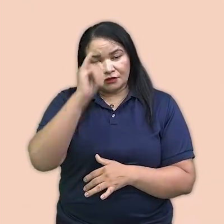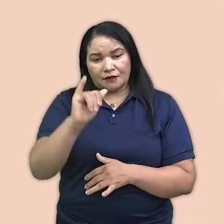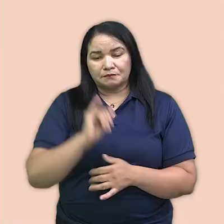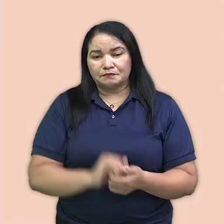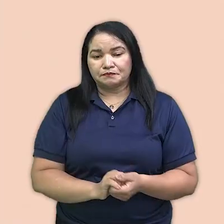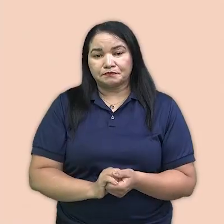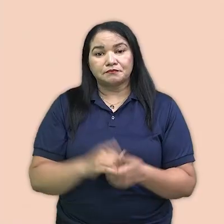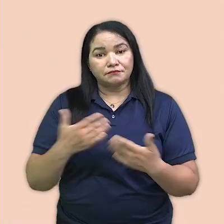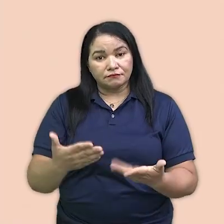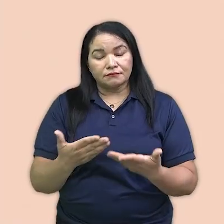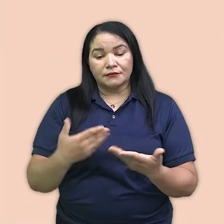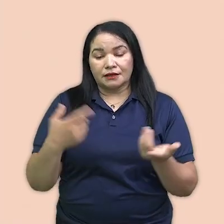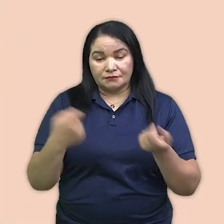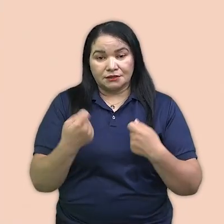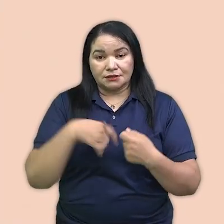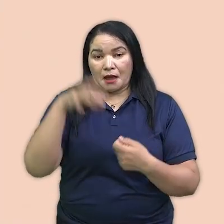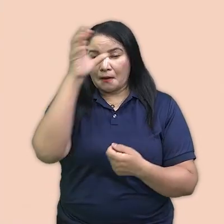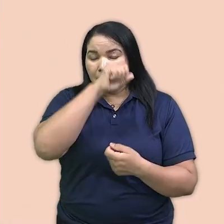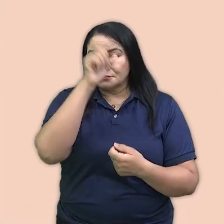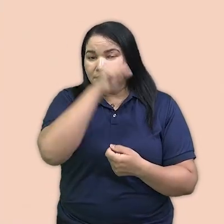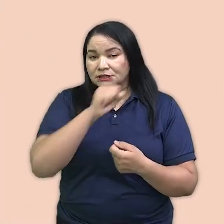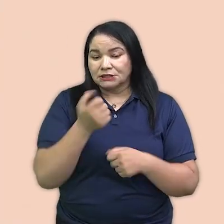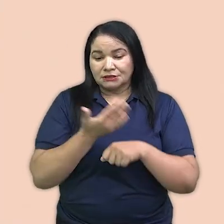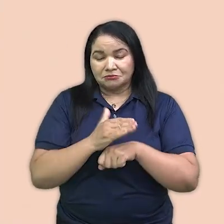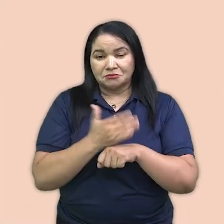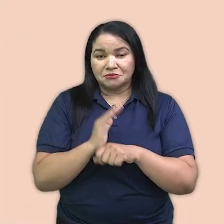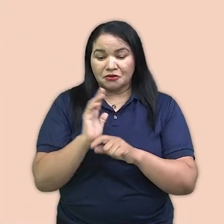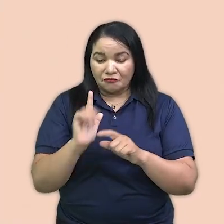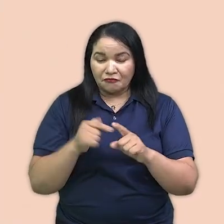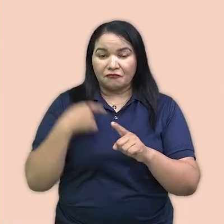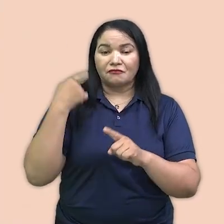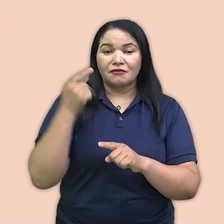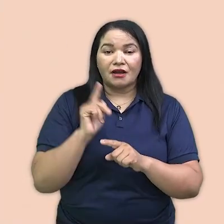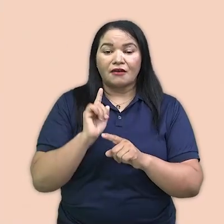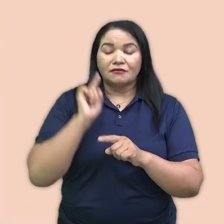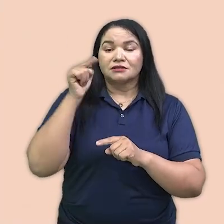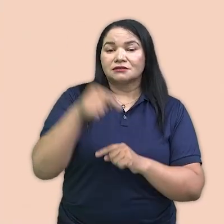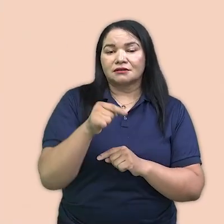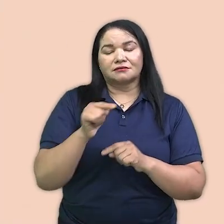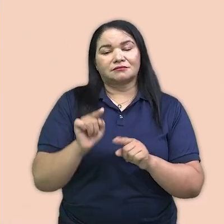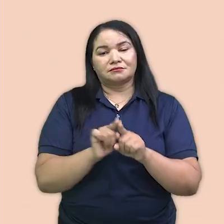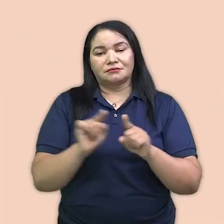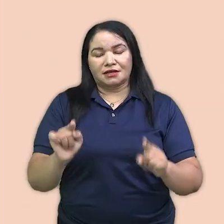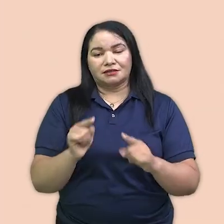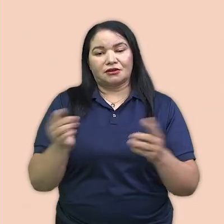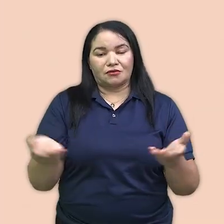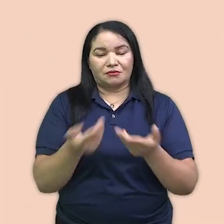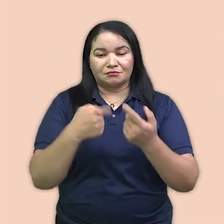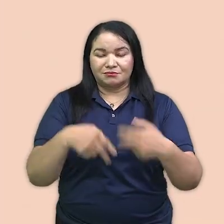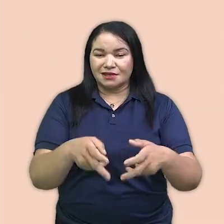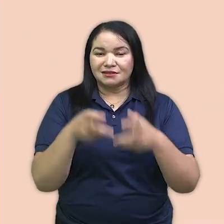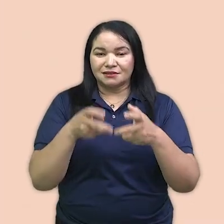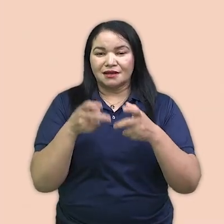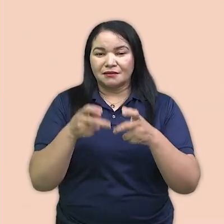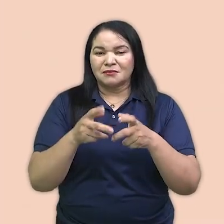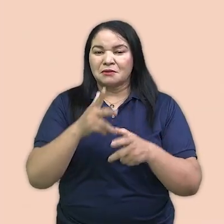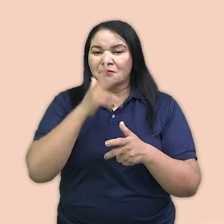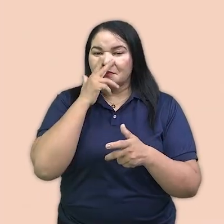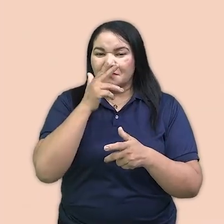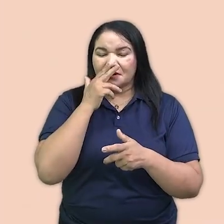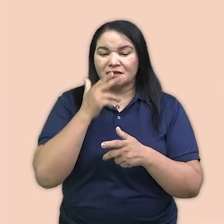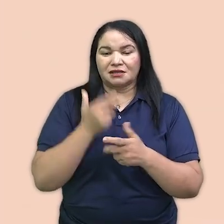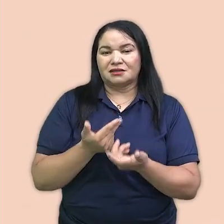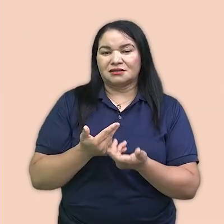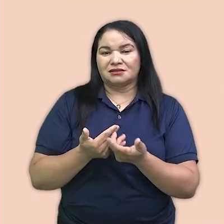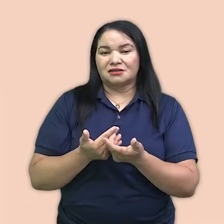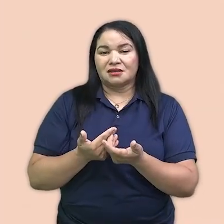a lição já deveria ter sido aprendida, nós já deveríamos ter avançado nesse contexto aí, e o que a gente percebe é que parece que a gente